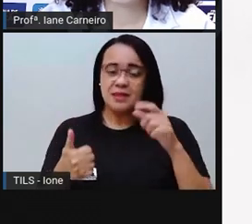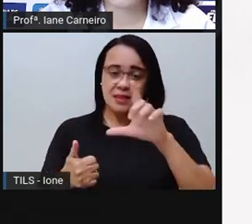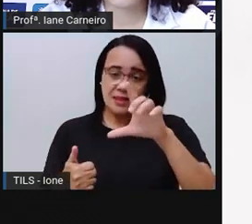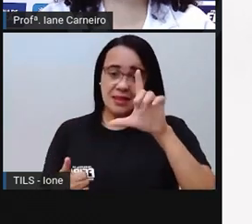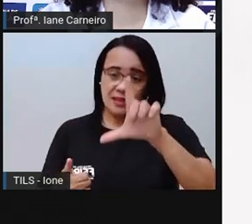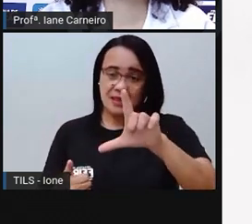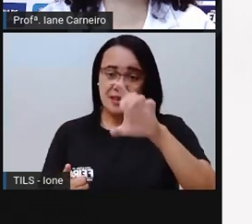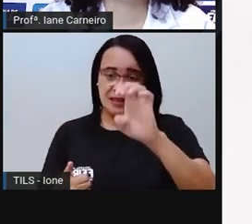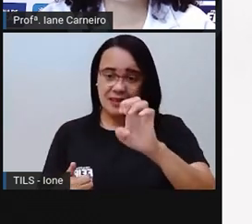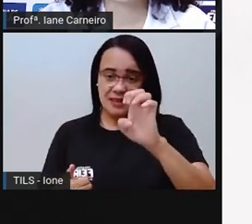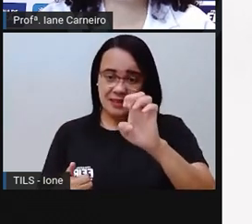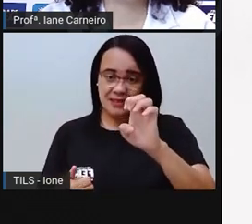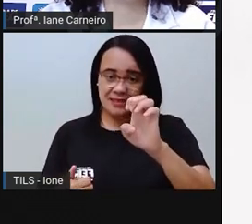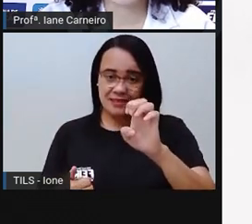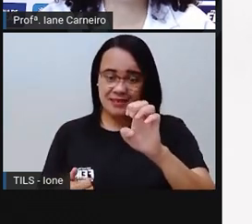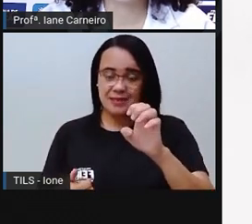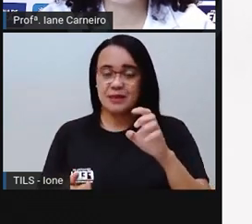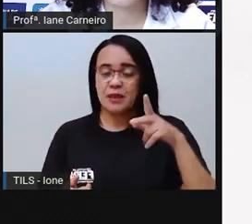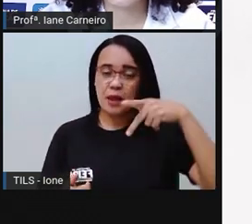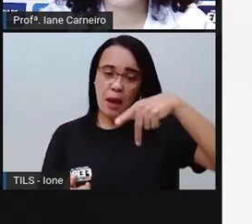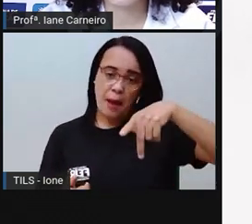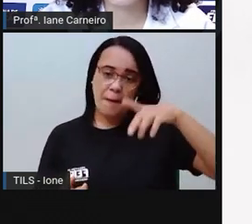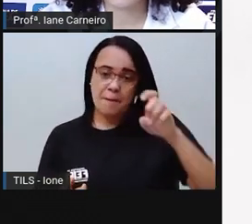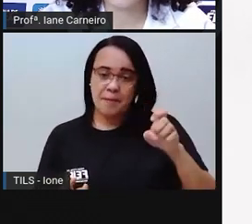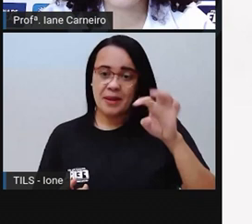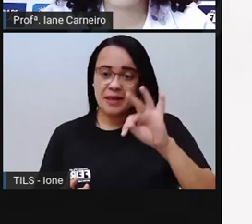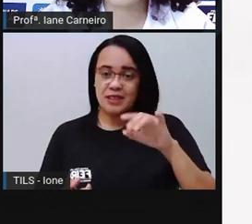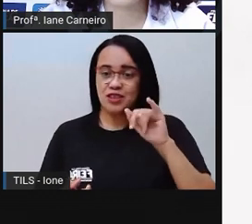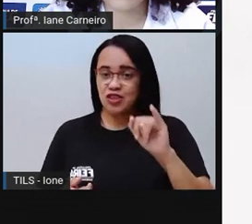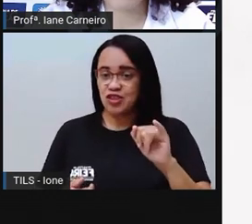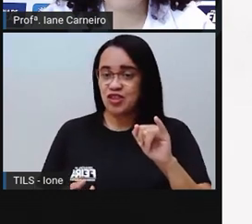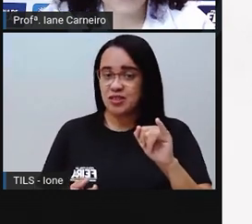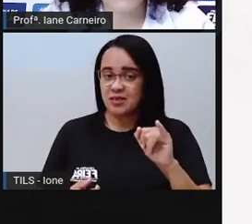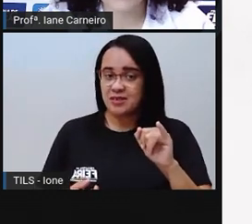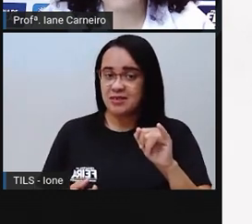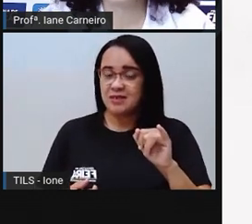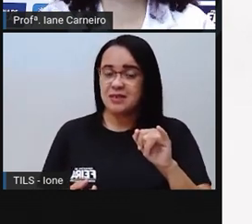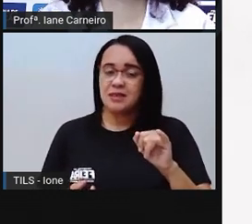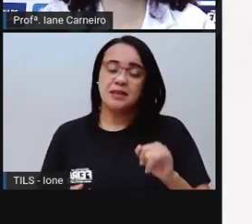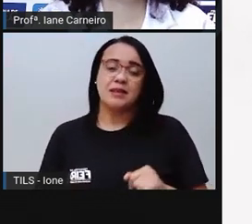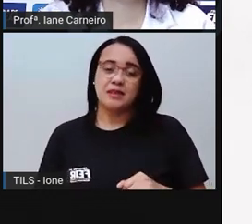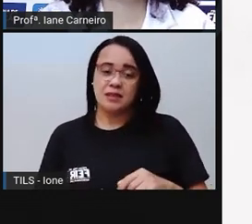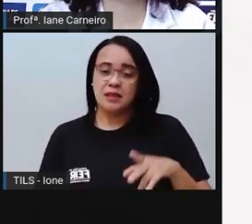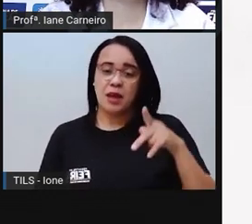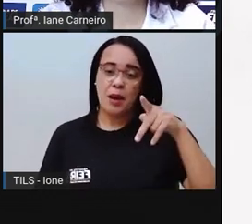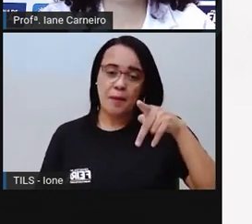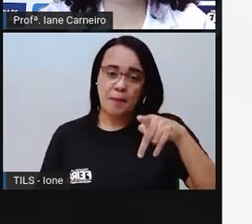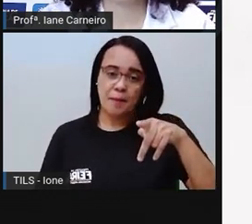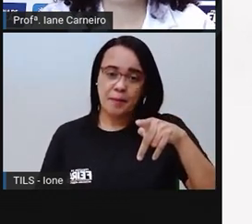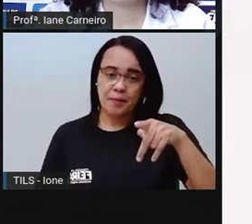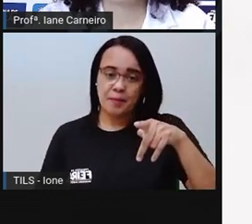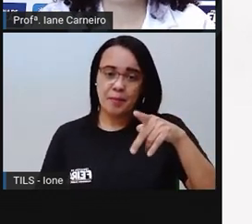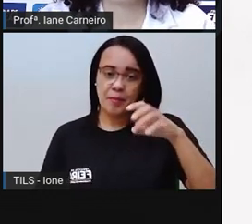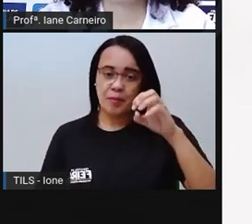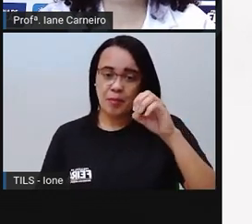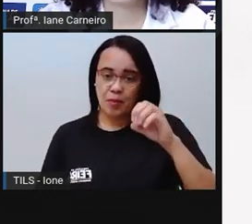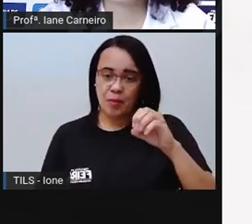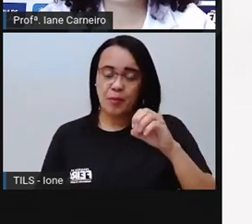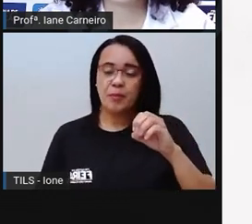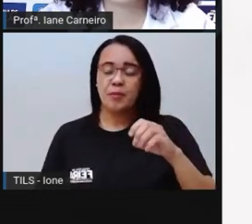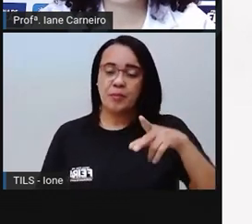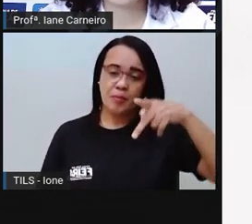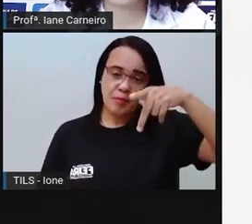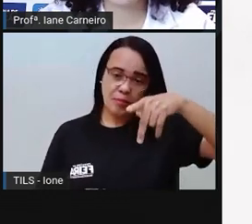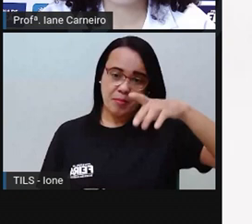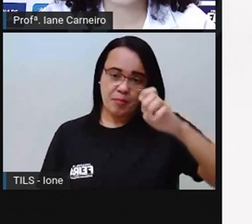Adoleta. Lê, petit. Depois do petit, repete, né? Lê, petit.